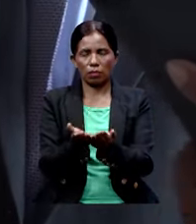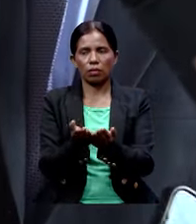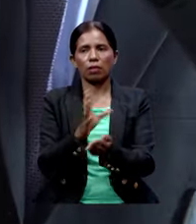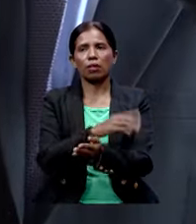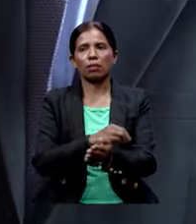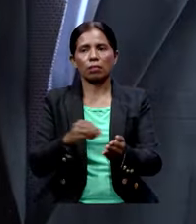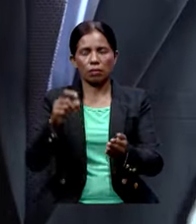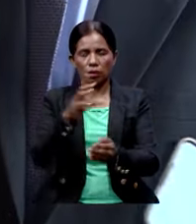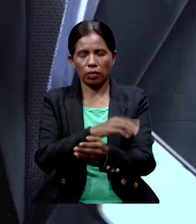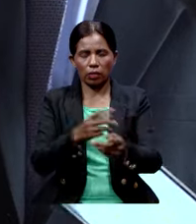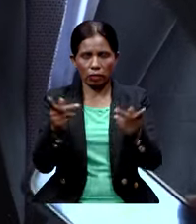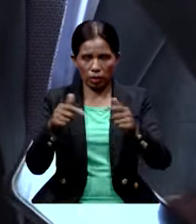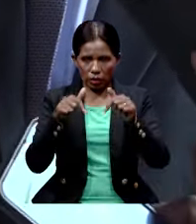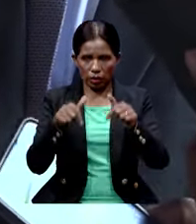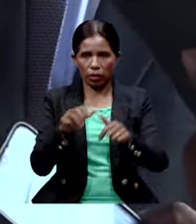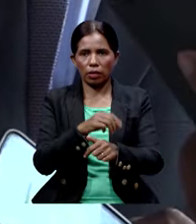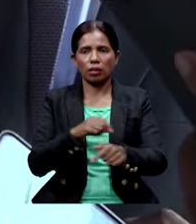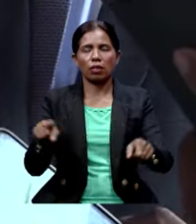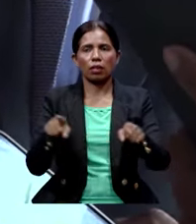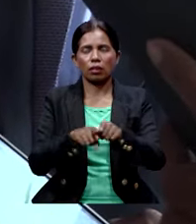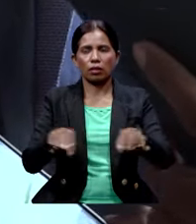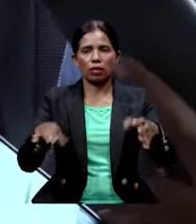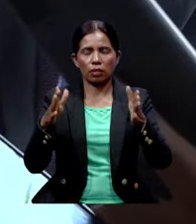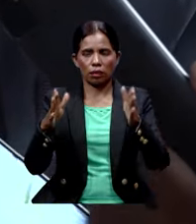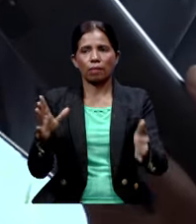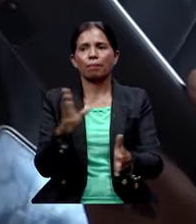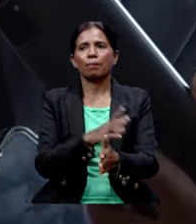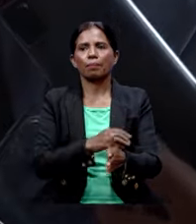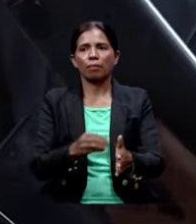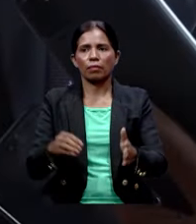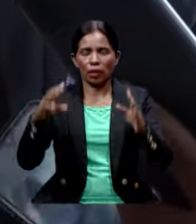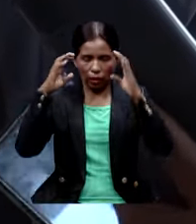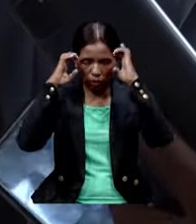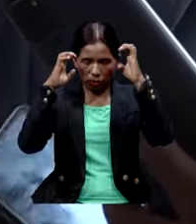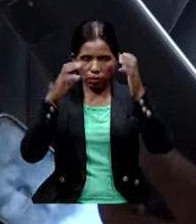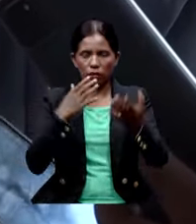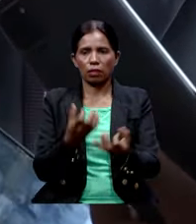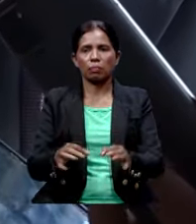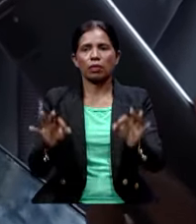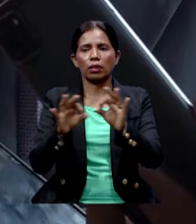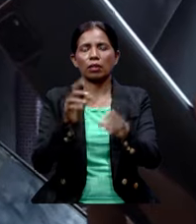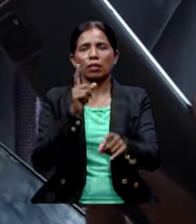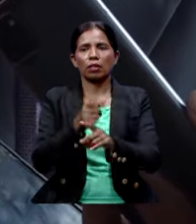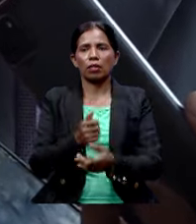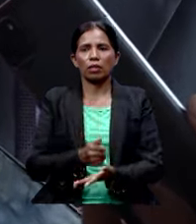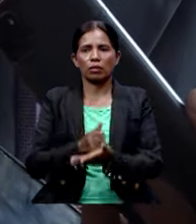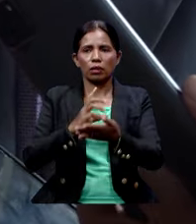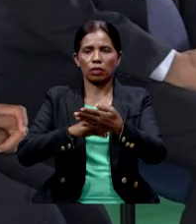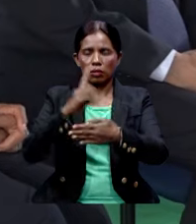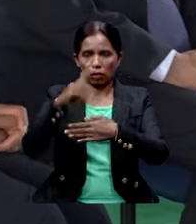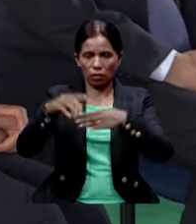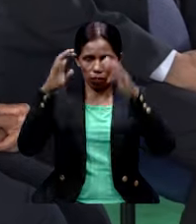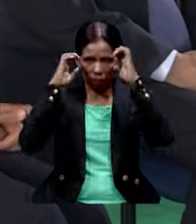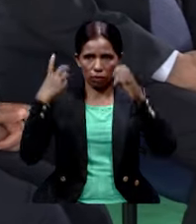leitura Sanana Guzmão ia então ainda nem saímos recurso educação ainda nem importante ter tempo só de ajuda a desenvolver educação ainda nem